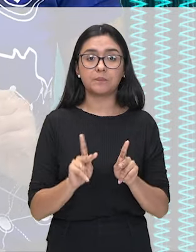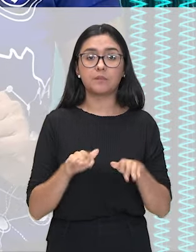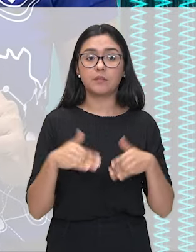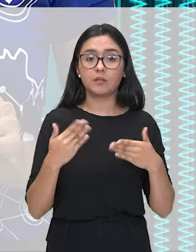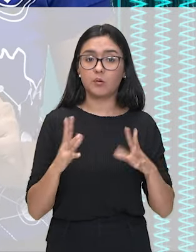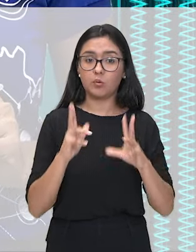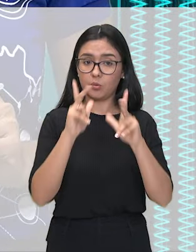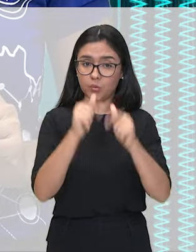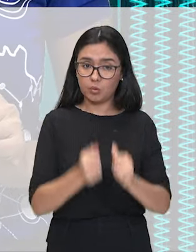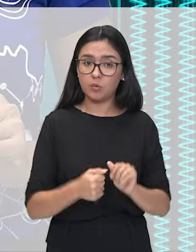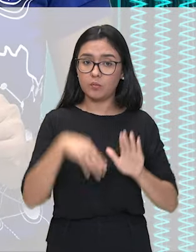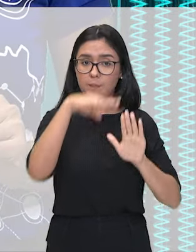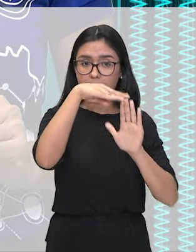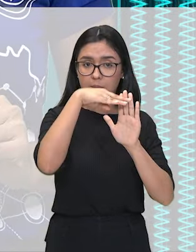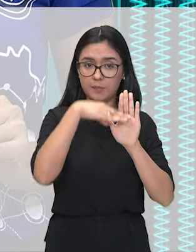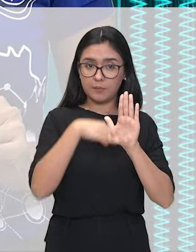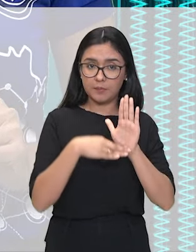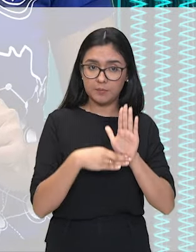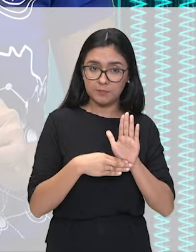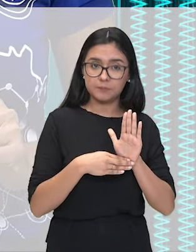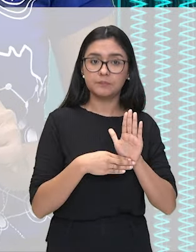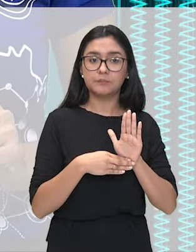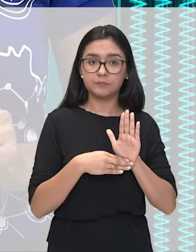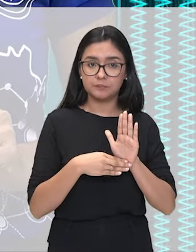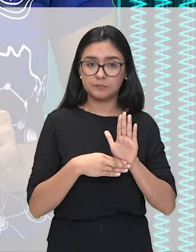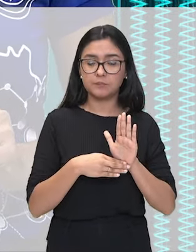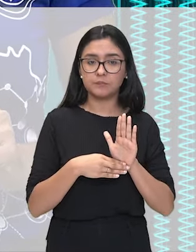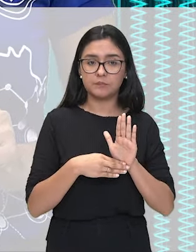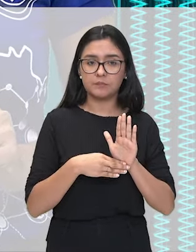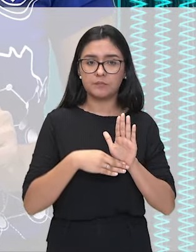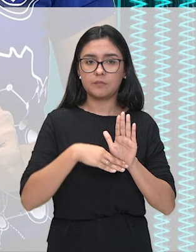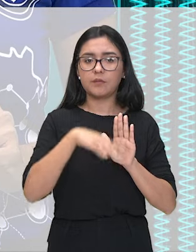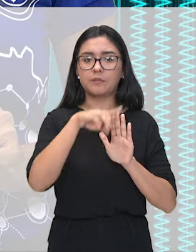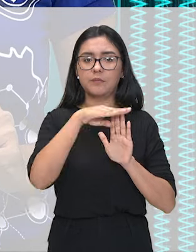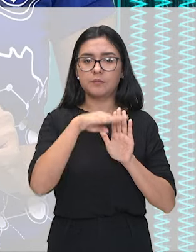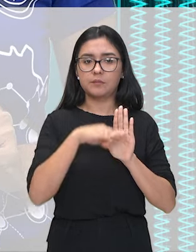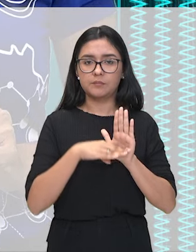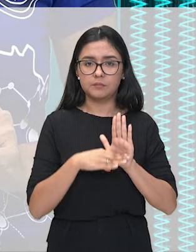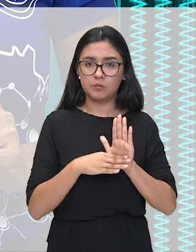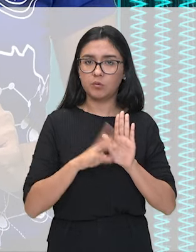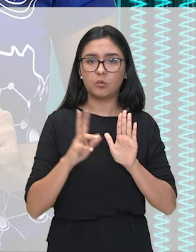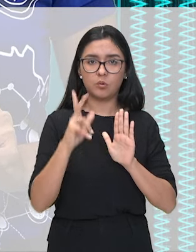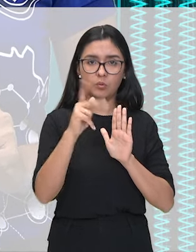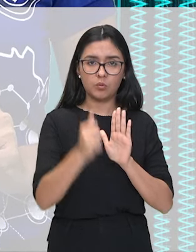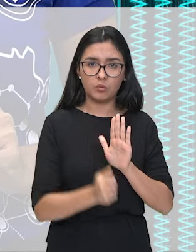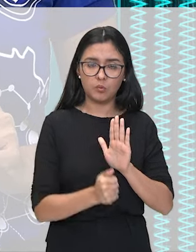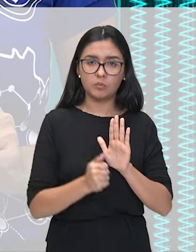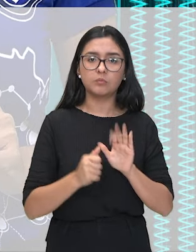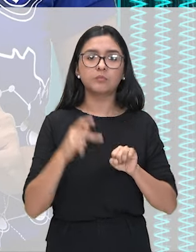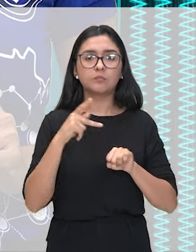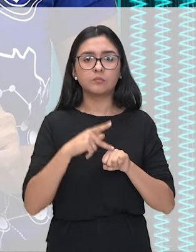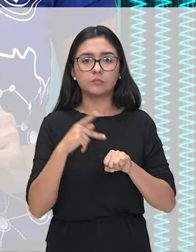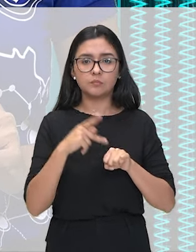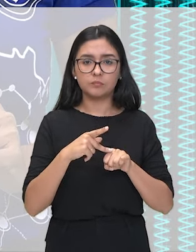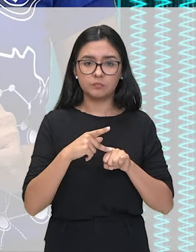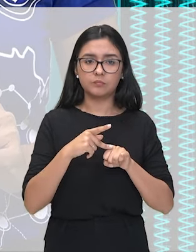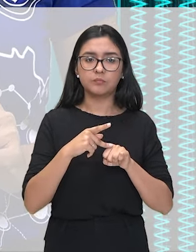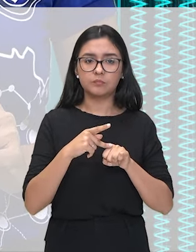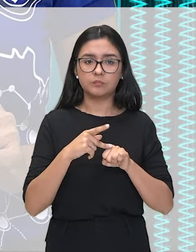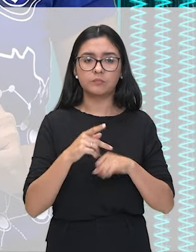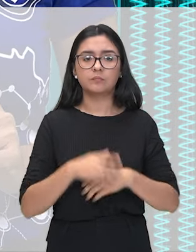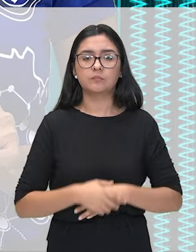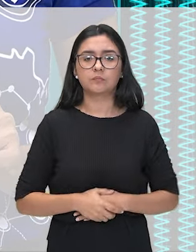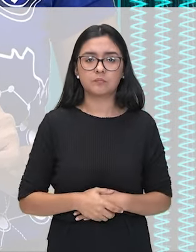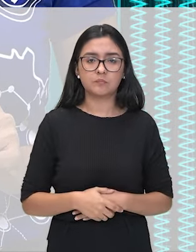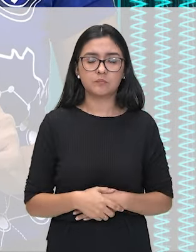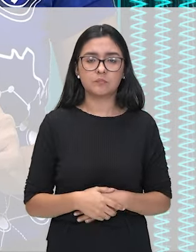todos eles aqui ó tá aqui o subject todos os pronomes tanto do singular I